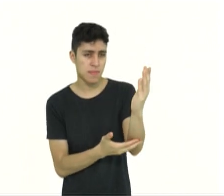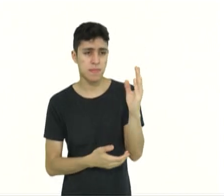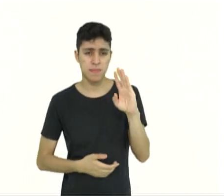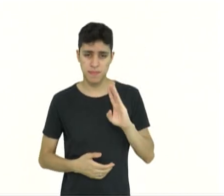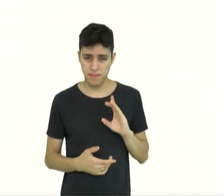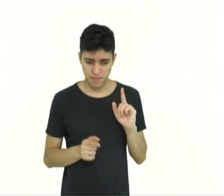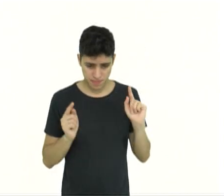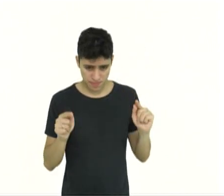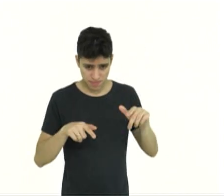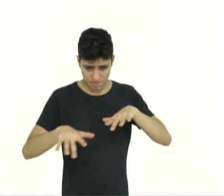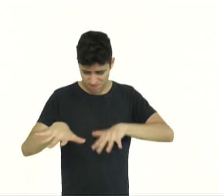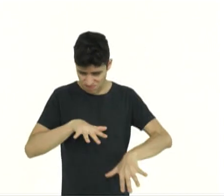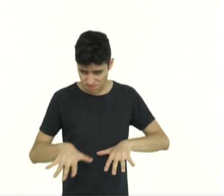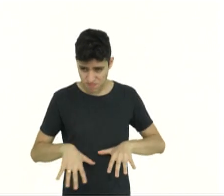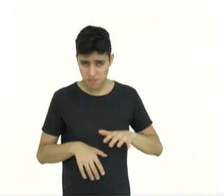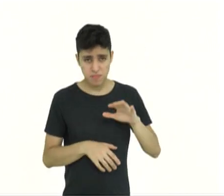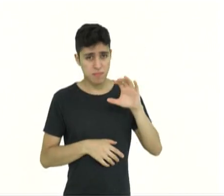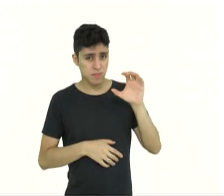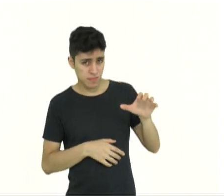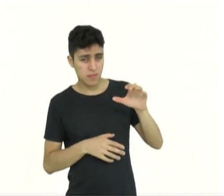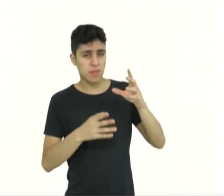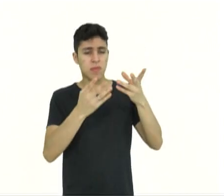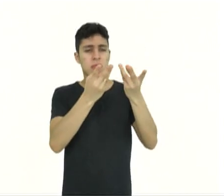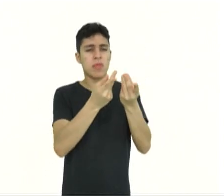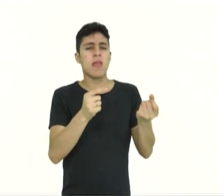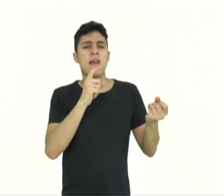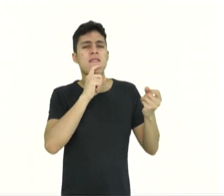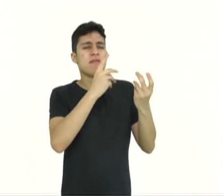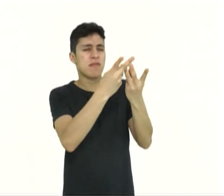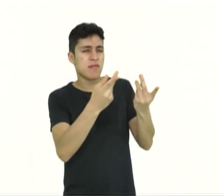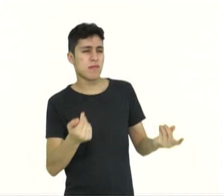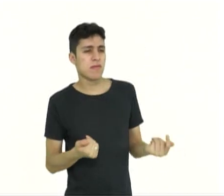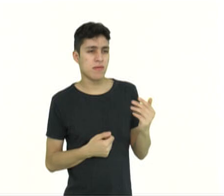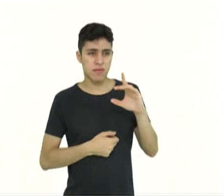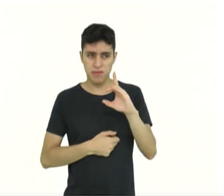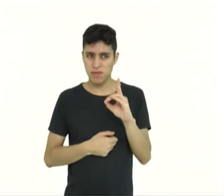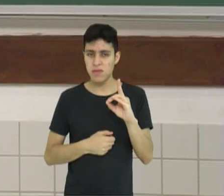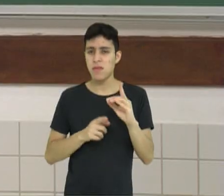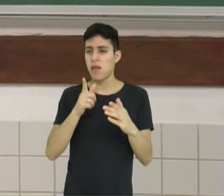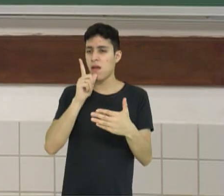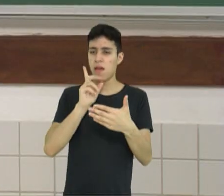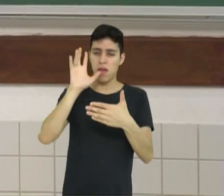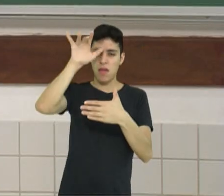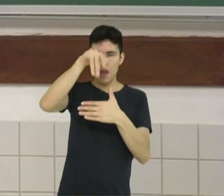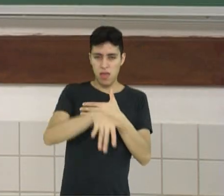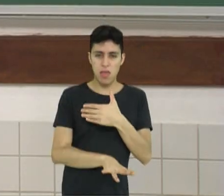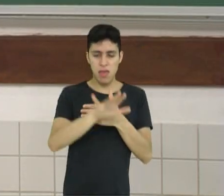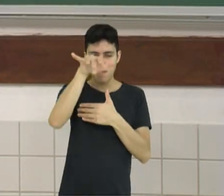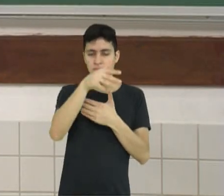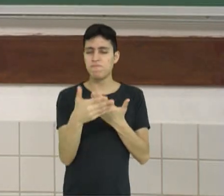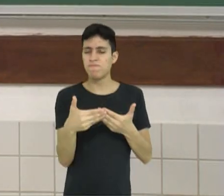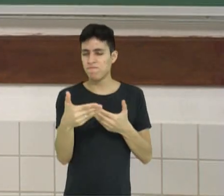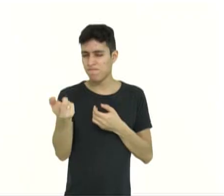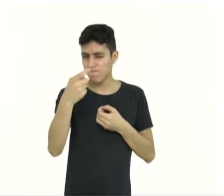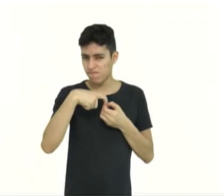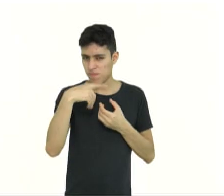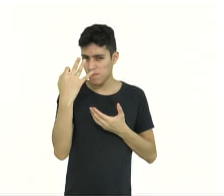letra B, terremotos, letra C, o derretimento das geleiras ou letra D, tsunamis. Rapidinho a gente já volta para a